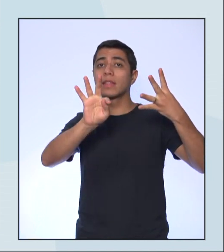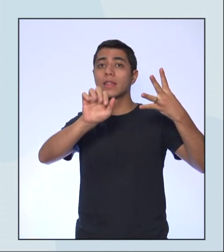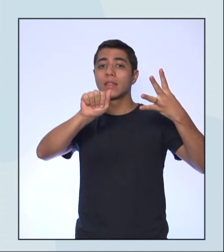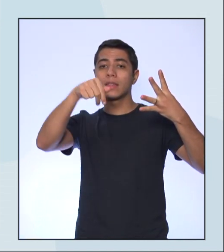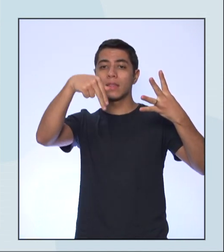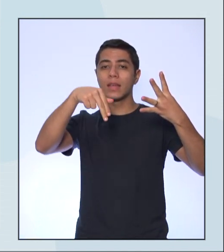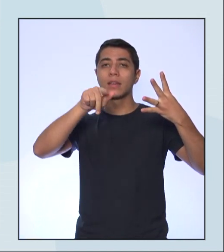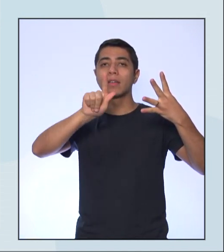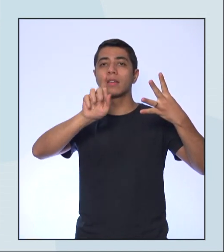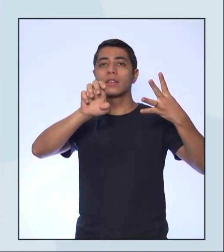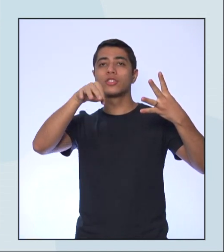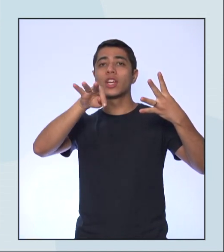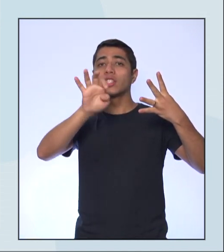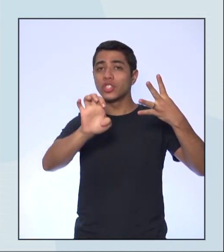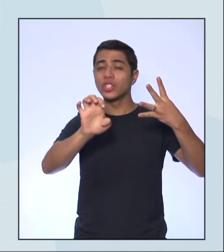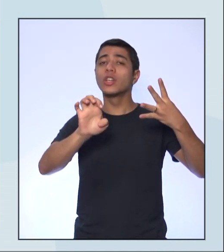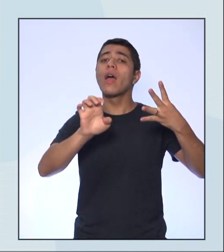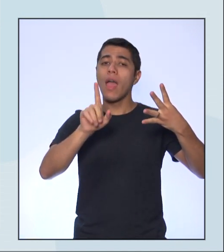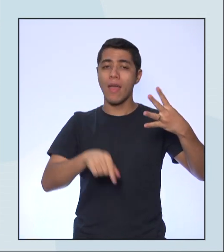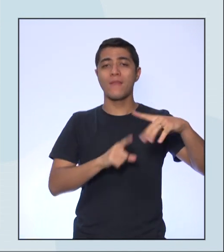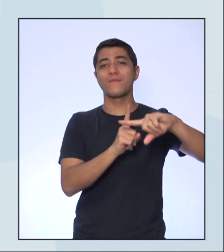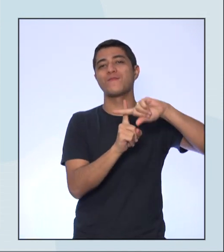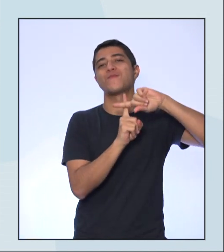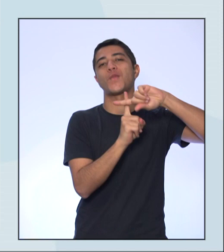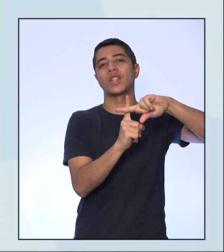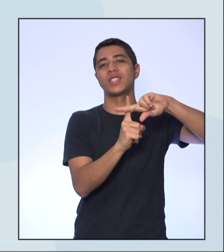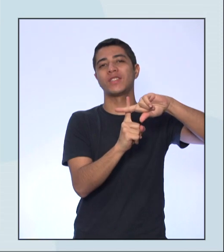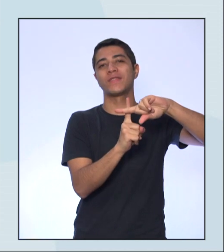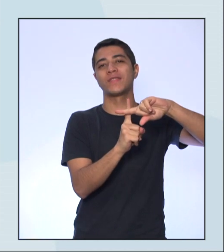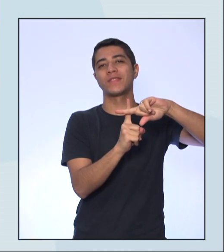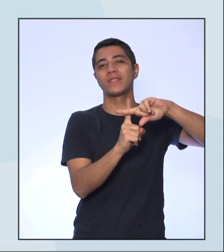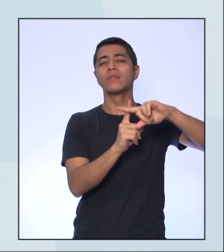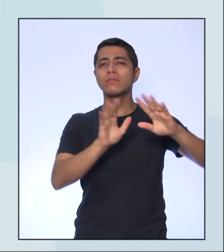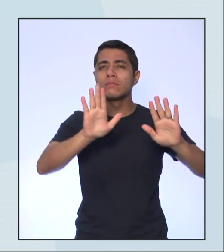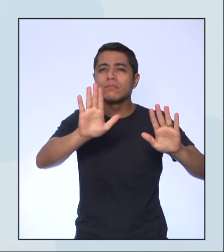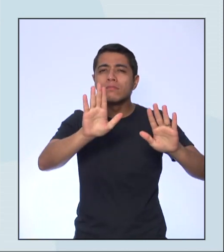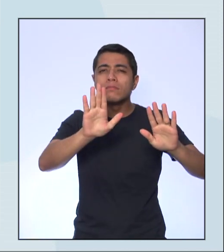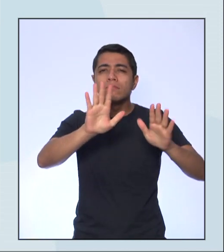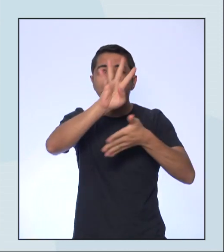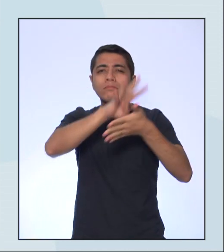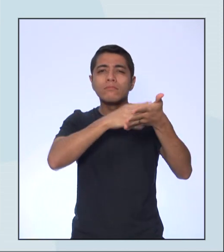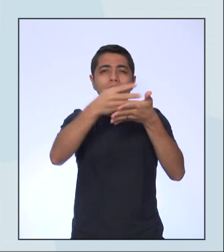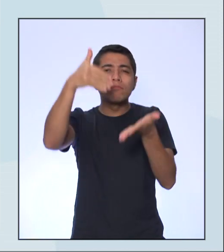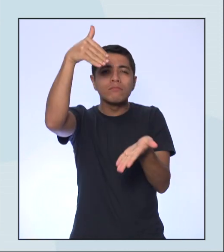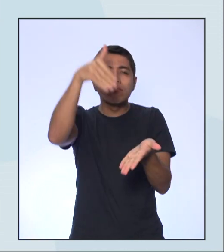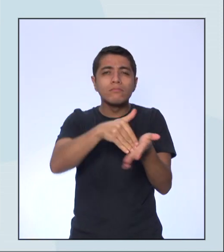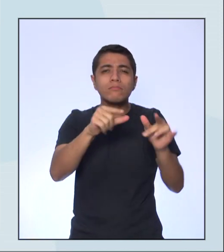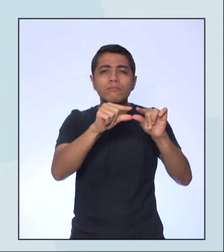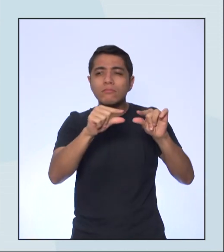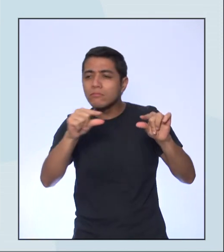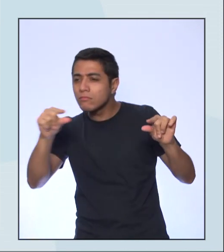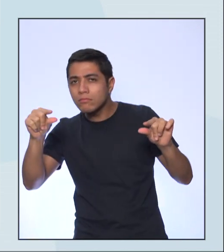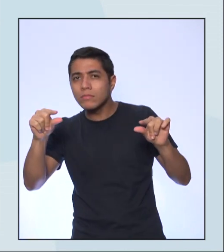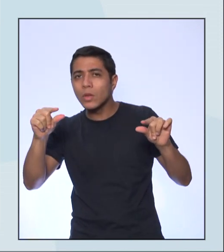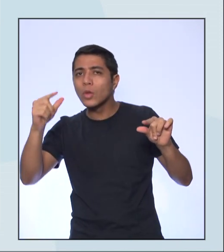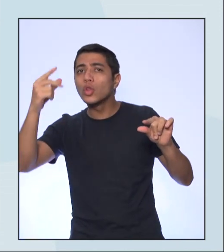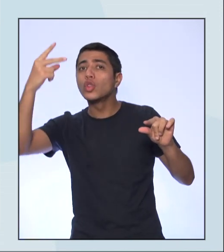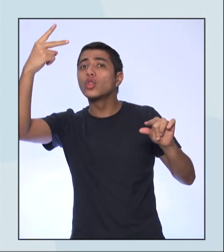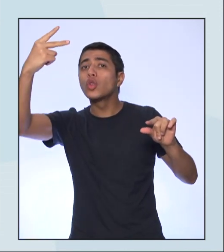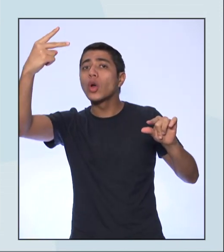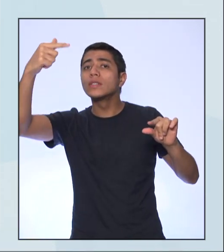270/270 eu vou usar a mesma ideia da anterior no